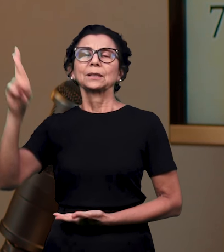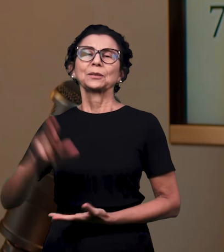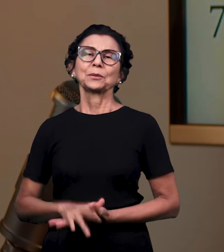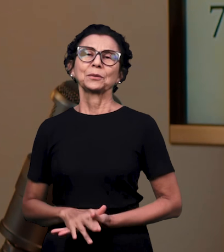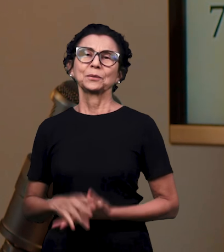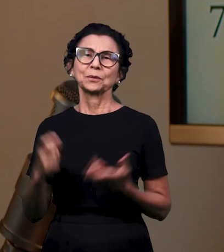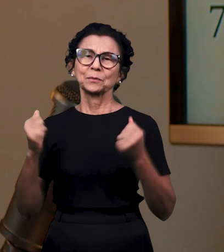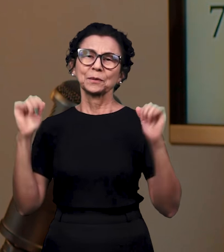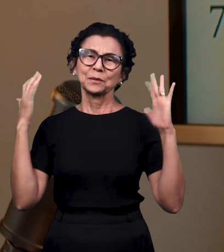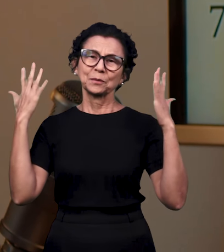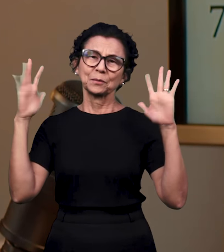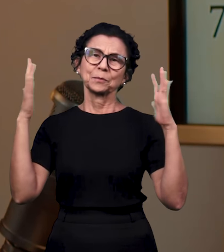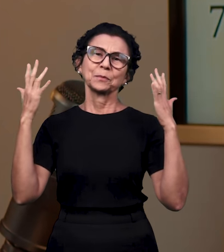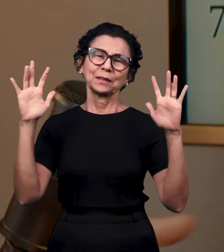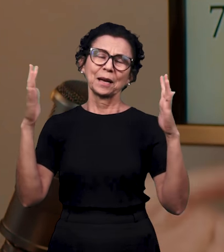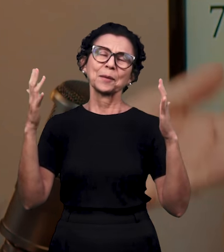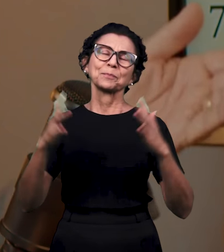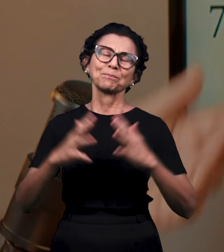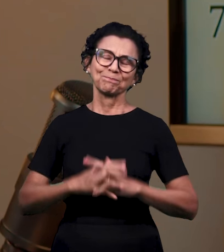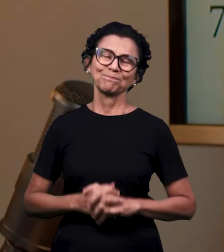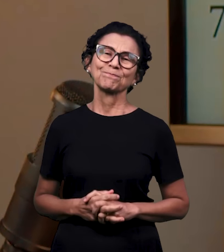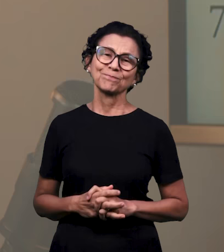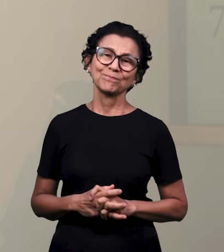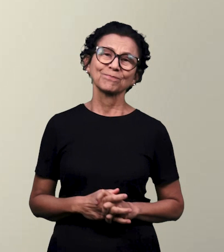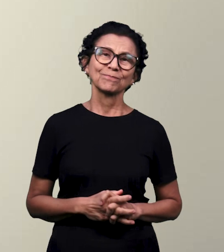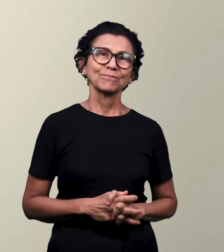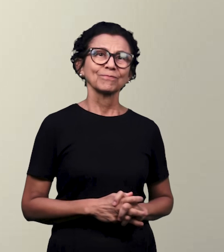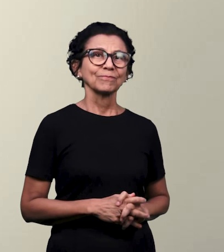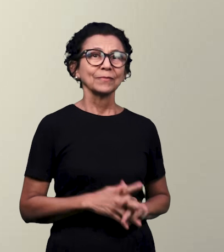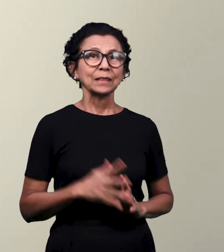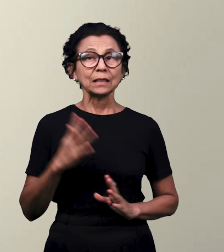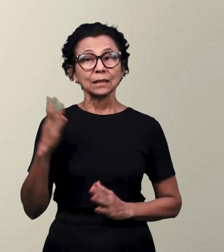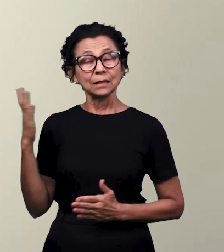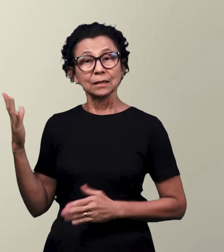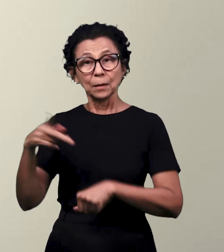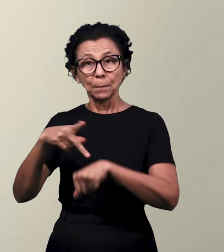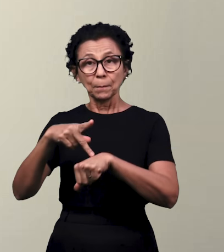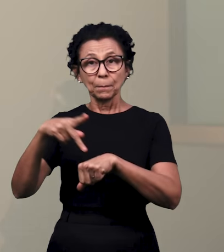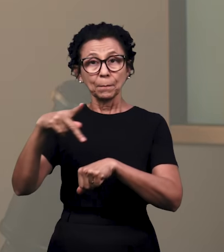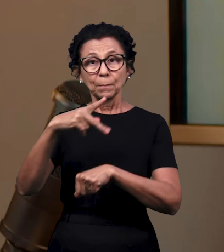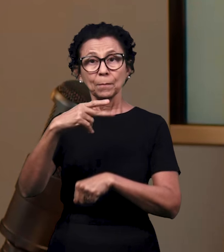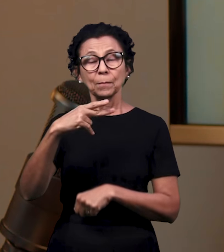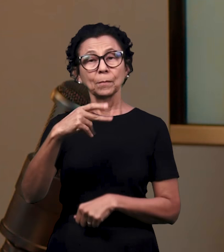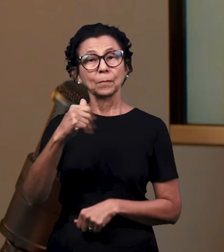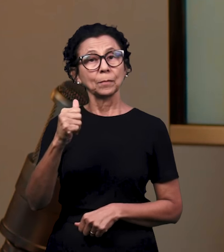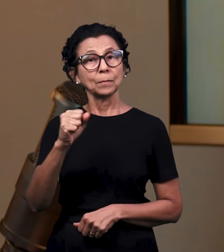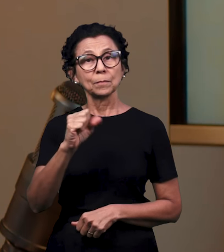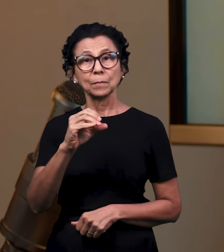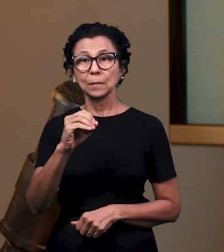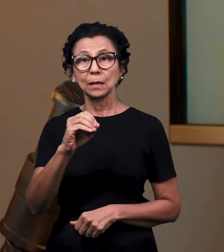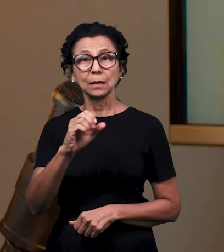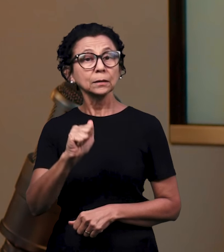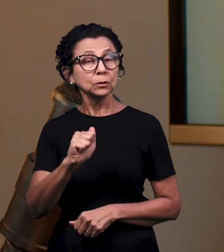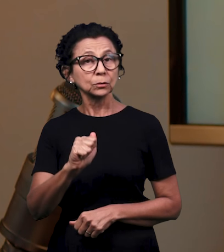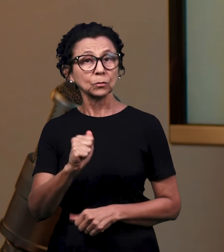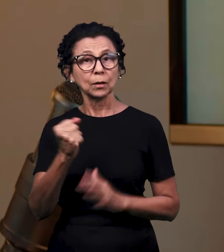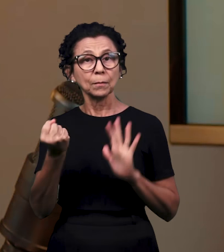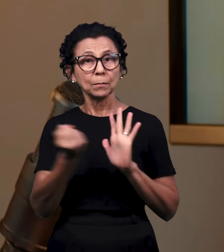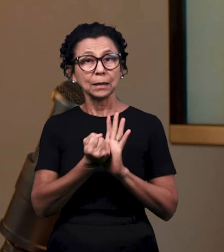uma grande festa, que a primeira delas, né, que era a festa da Páscoa. Ela marcava o início